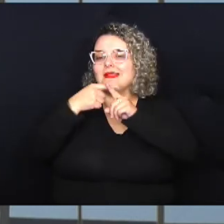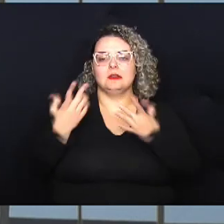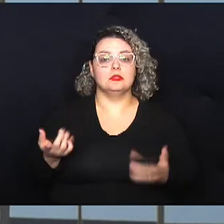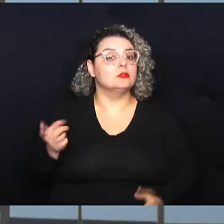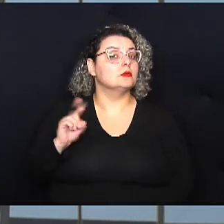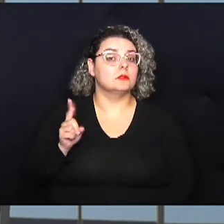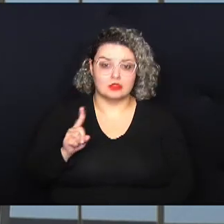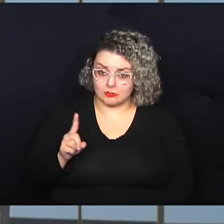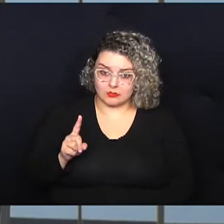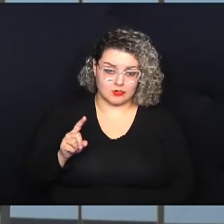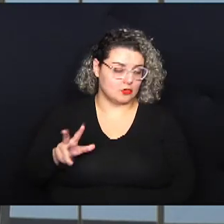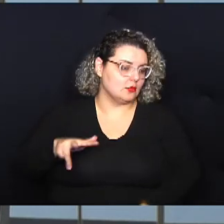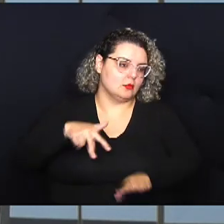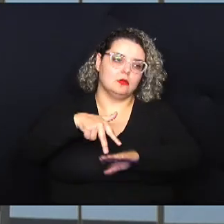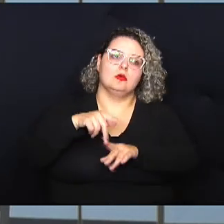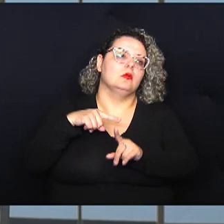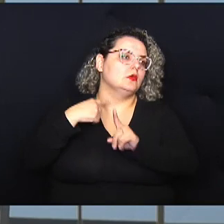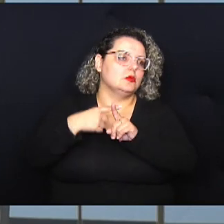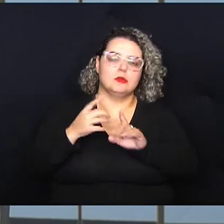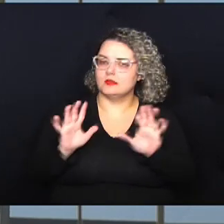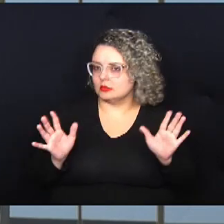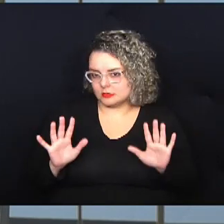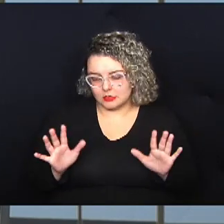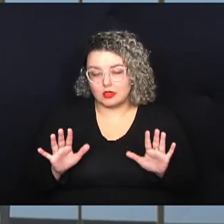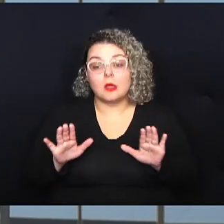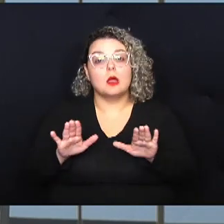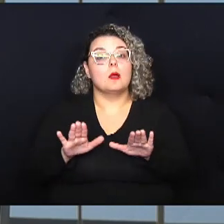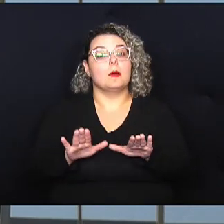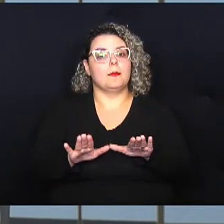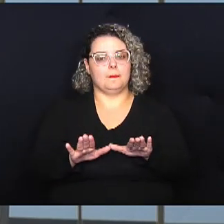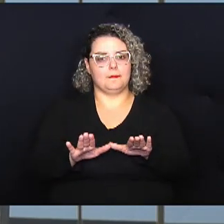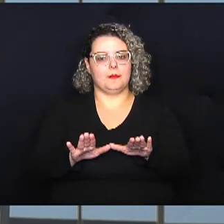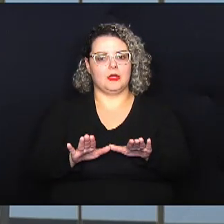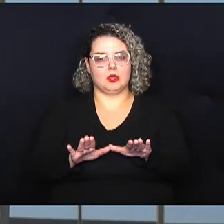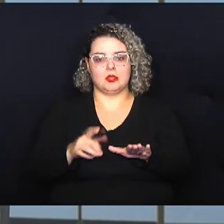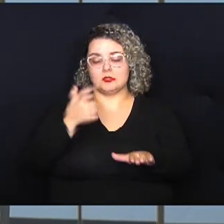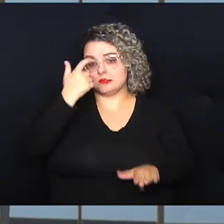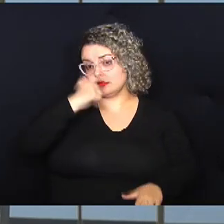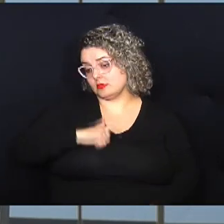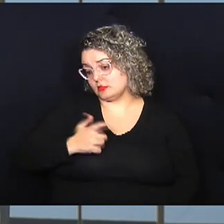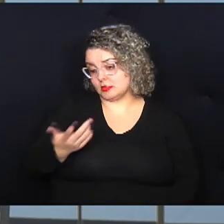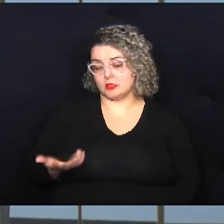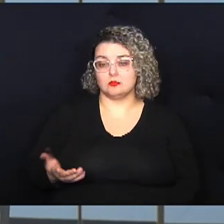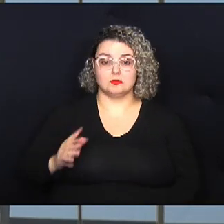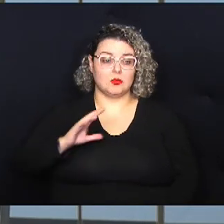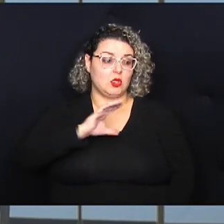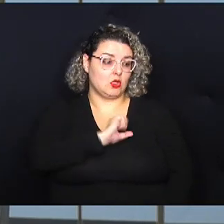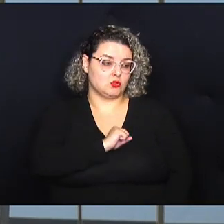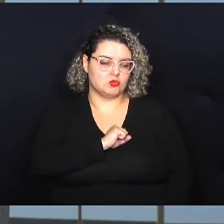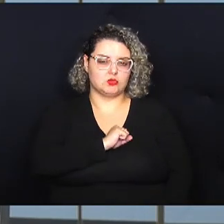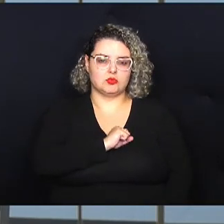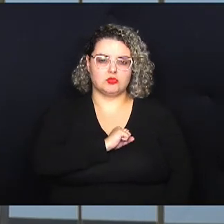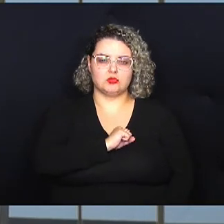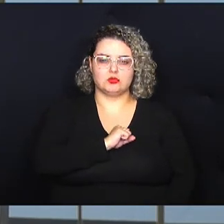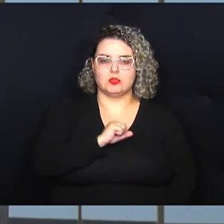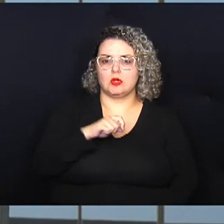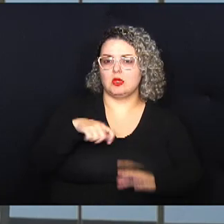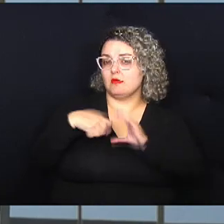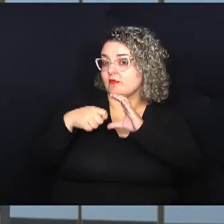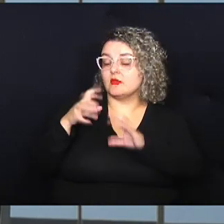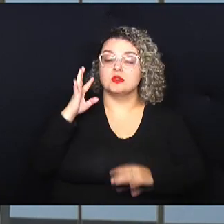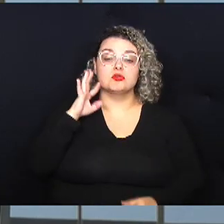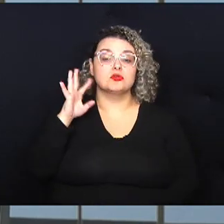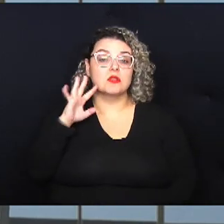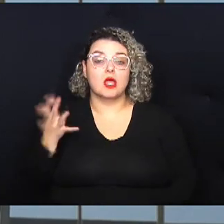Não, eu não vou levantar todo dia positivamente. Mas eu sou uma pessoa que eu gosto de ver vídeos